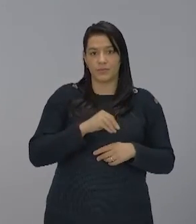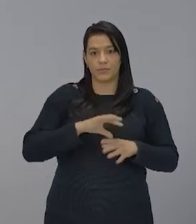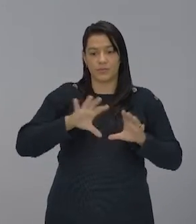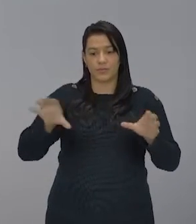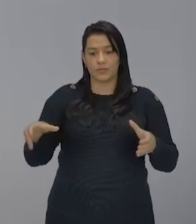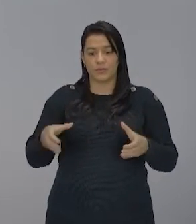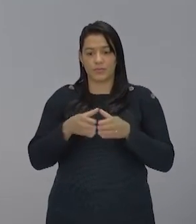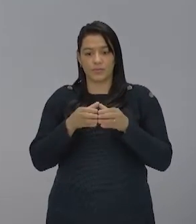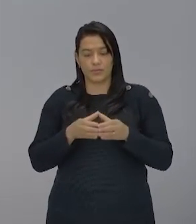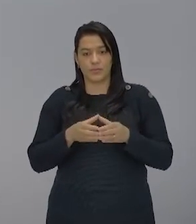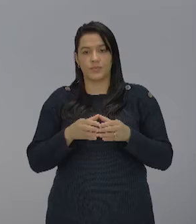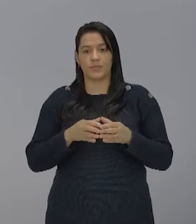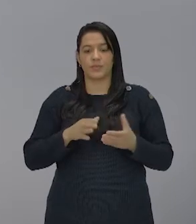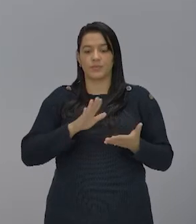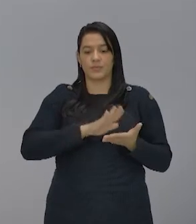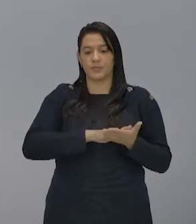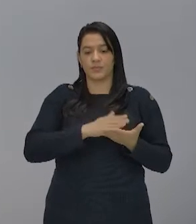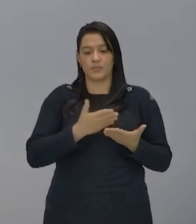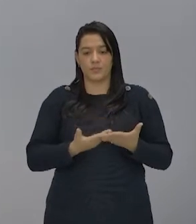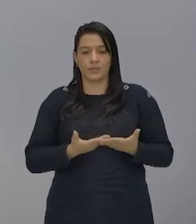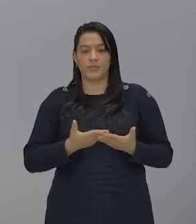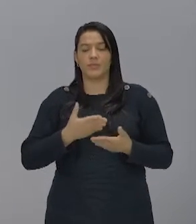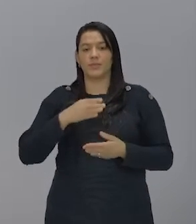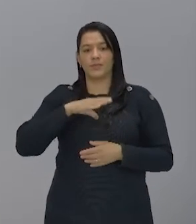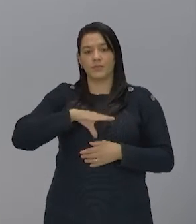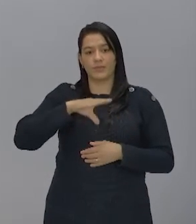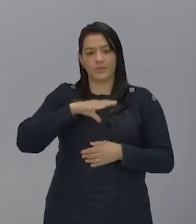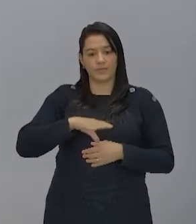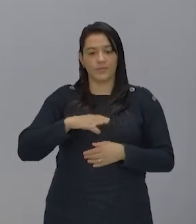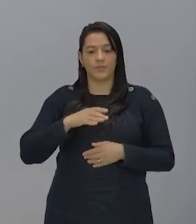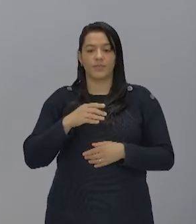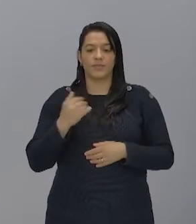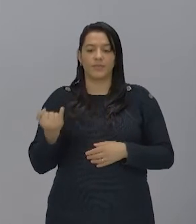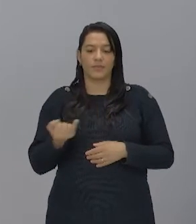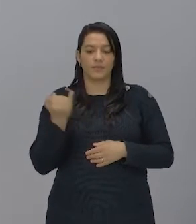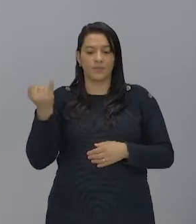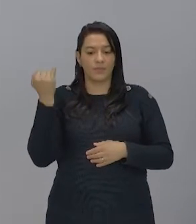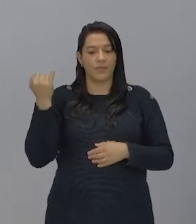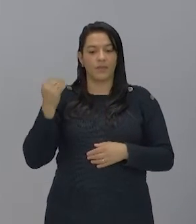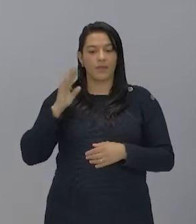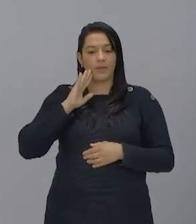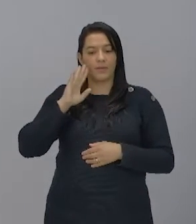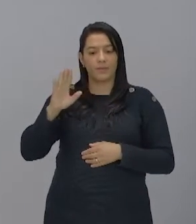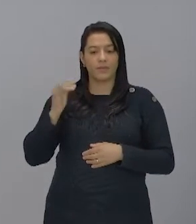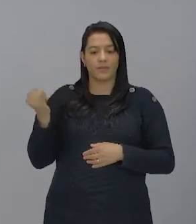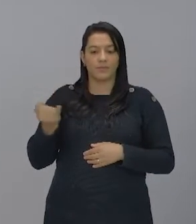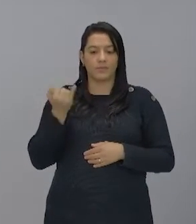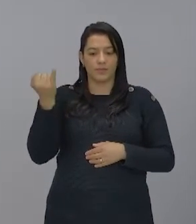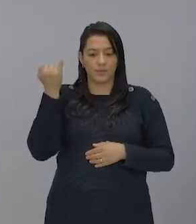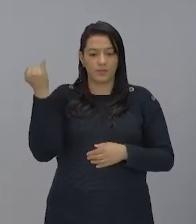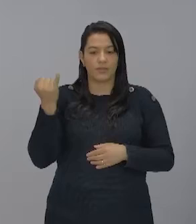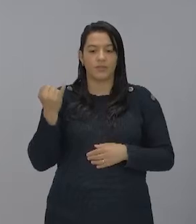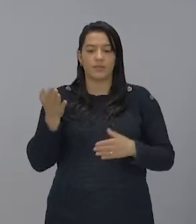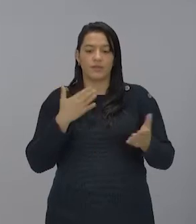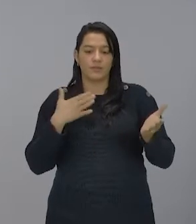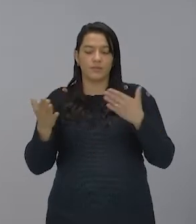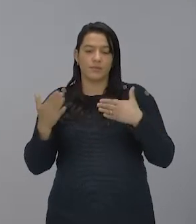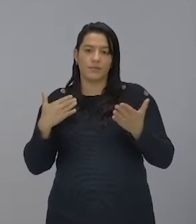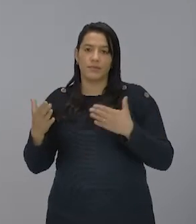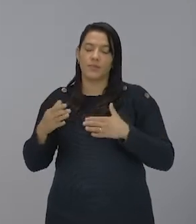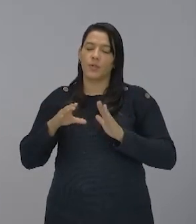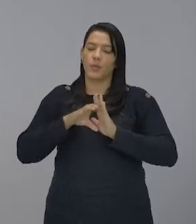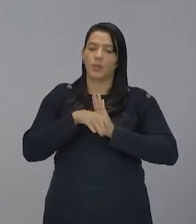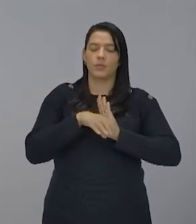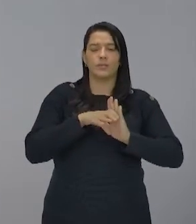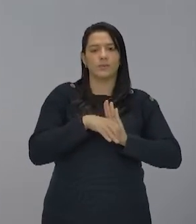na verdade a gente quer mostrar, né, a importância do inglês. Vai ser um trabalho mais de conscientização aí de todo mundo,